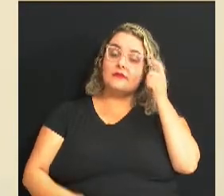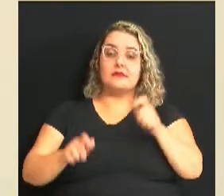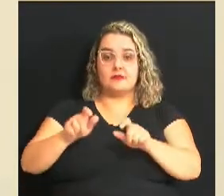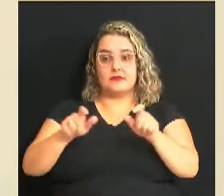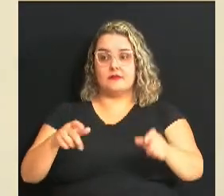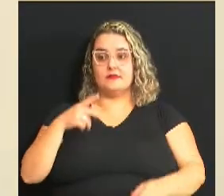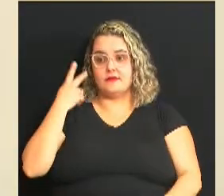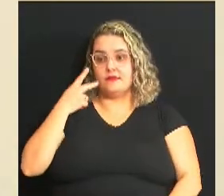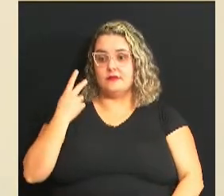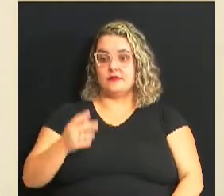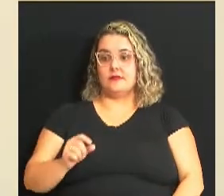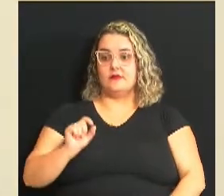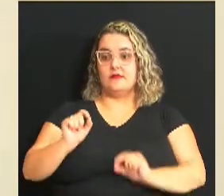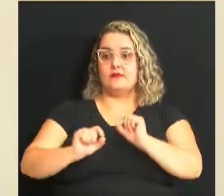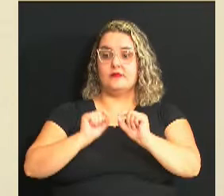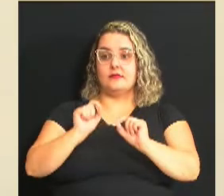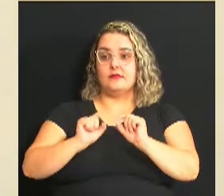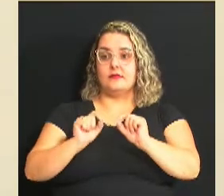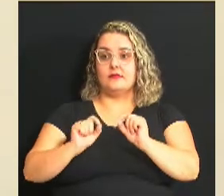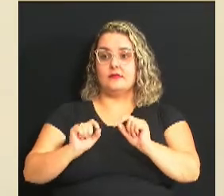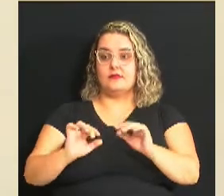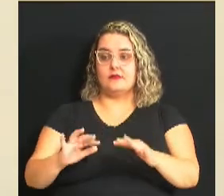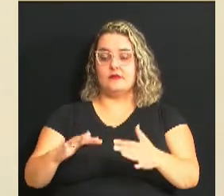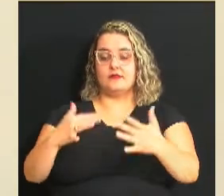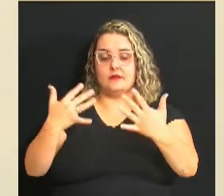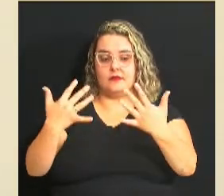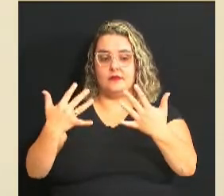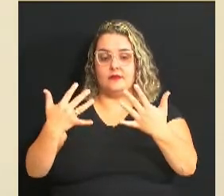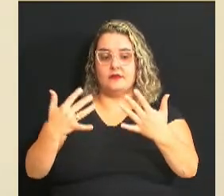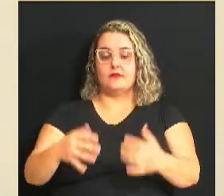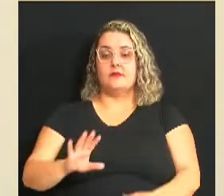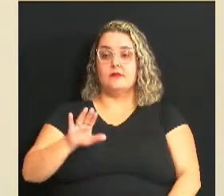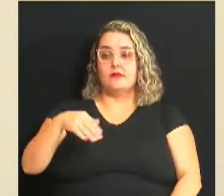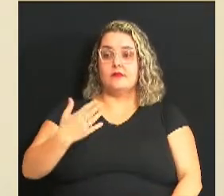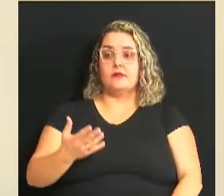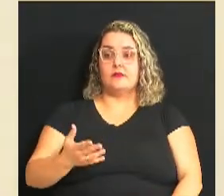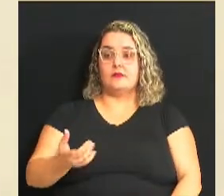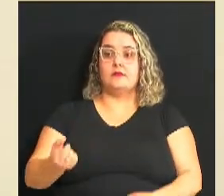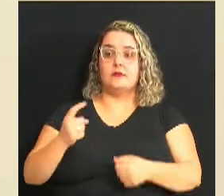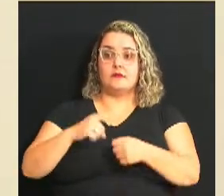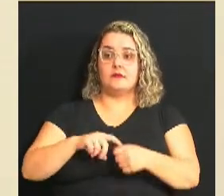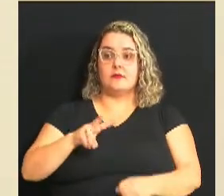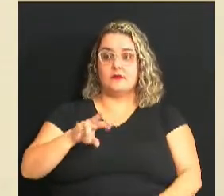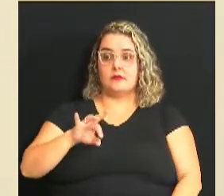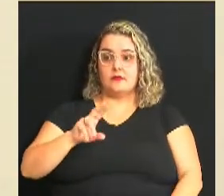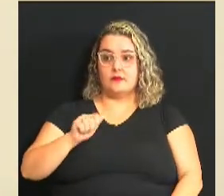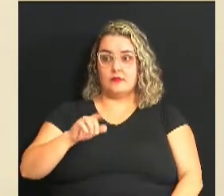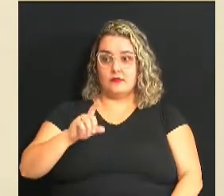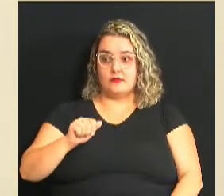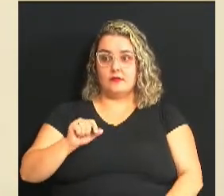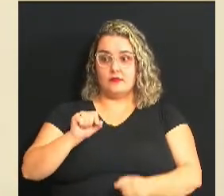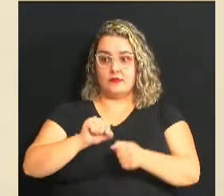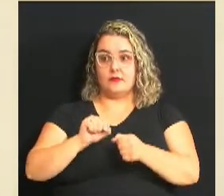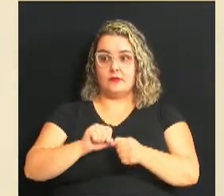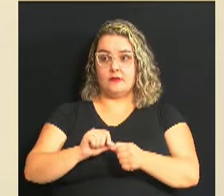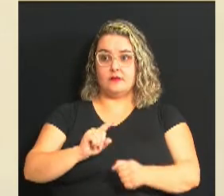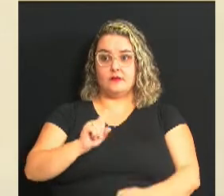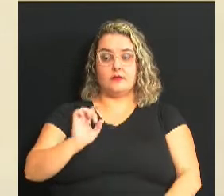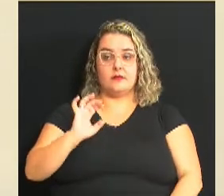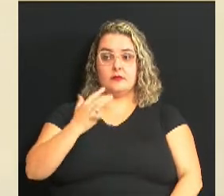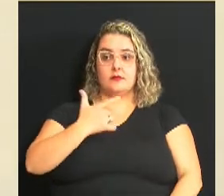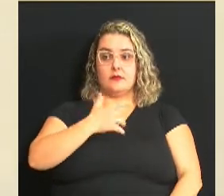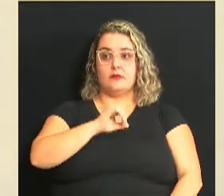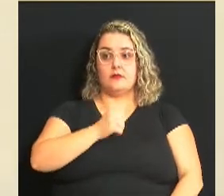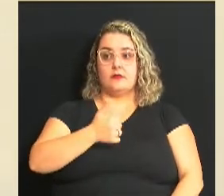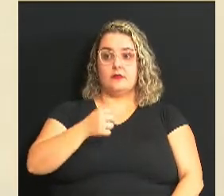gente destaca é que quando nós decidimos retomar essa virada, que não acontecia desde 2015,